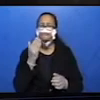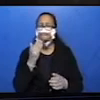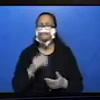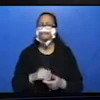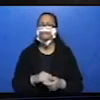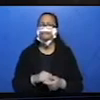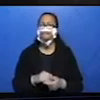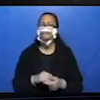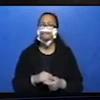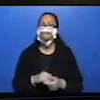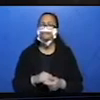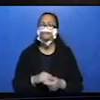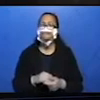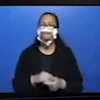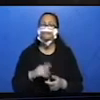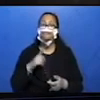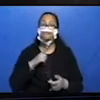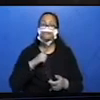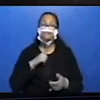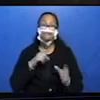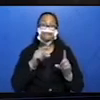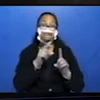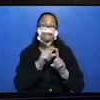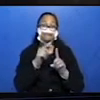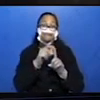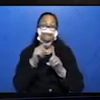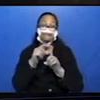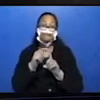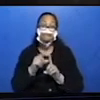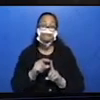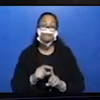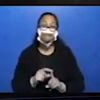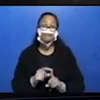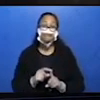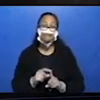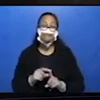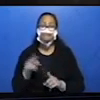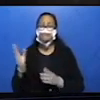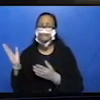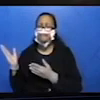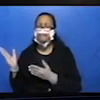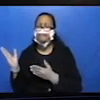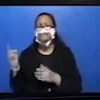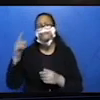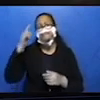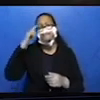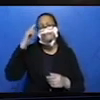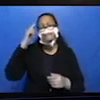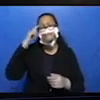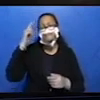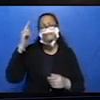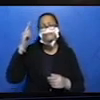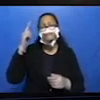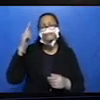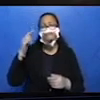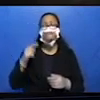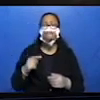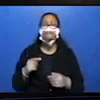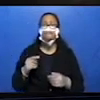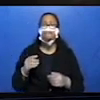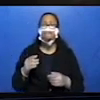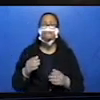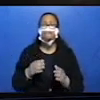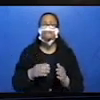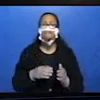Esse esquema tem as palavras que vão preencher. Então vamos começar a pensar. Primeiro, do lado de